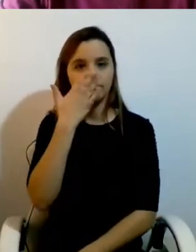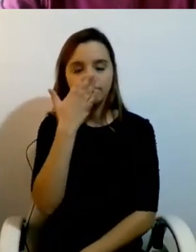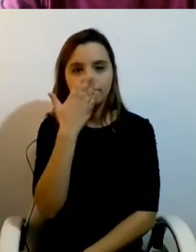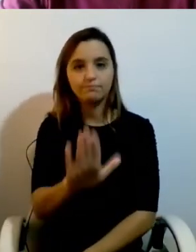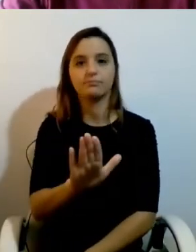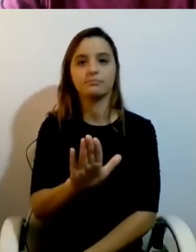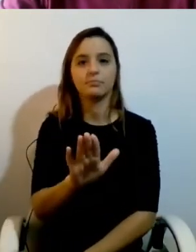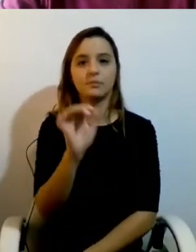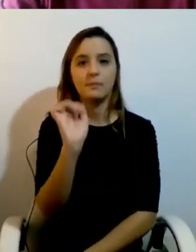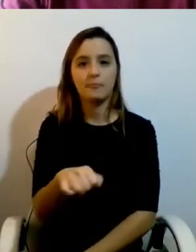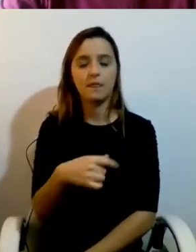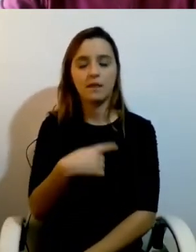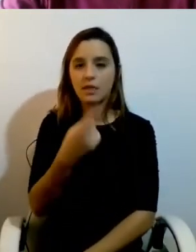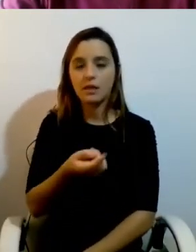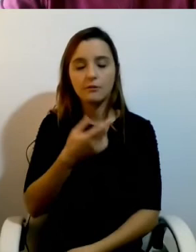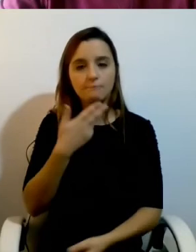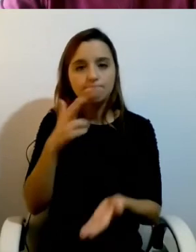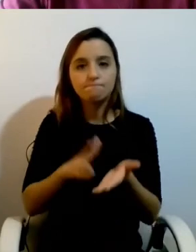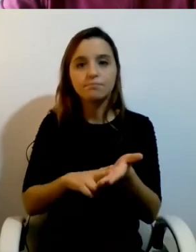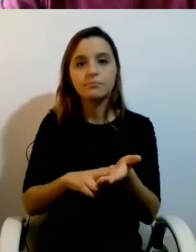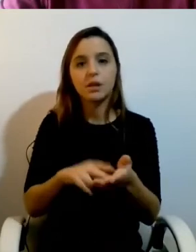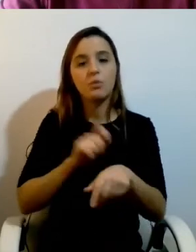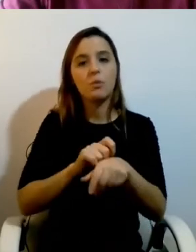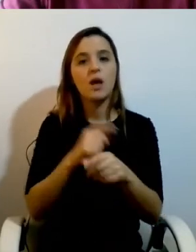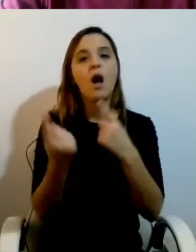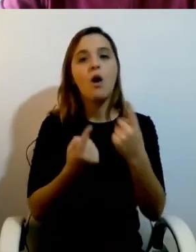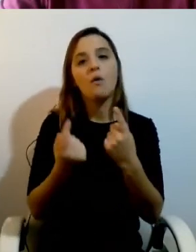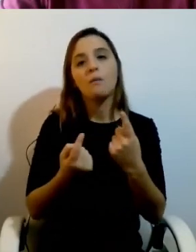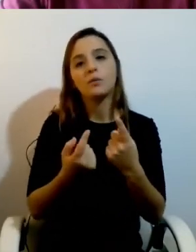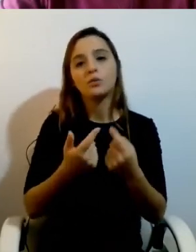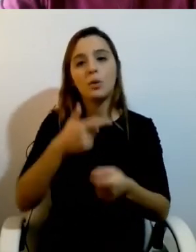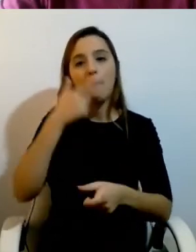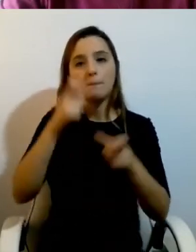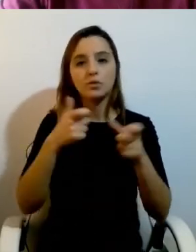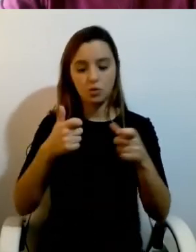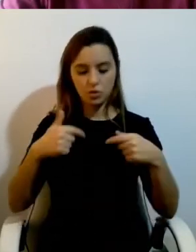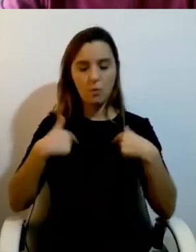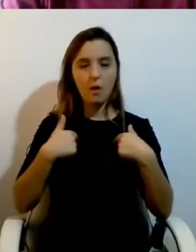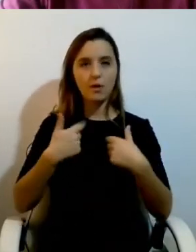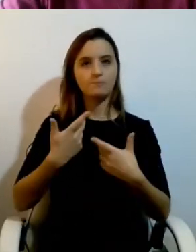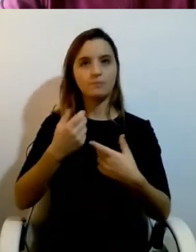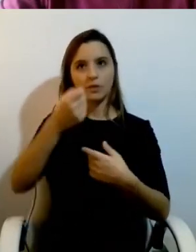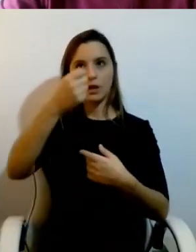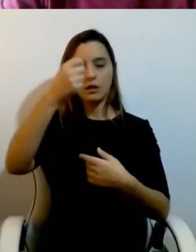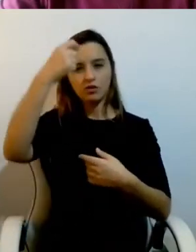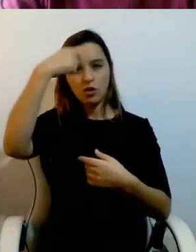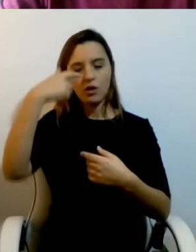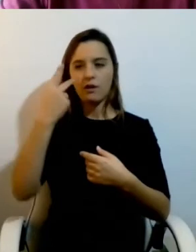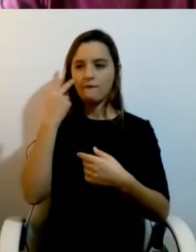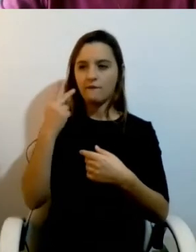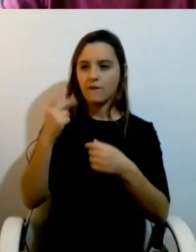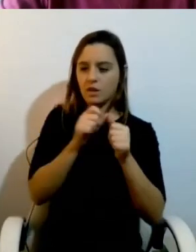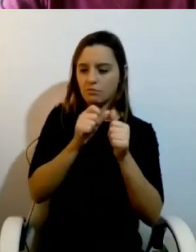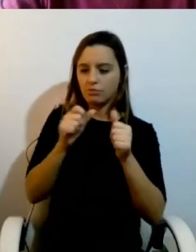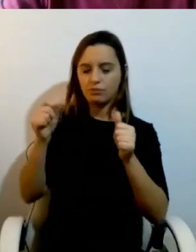frontalidade e com toda a franqueza, é, em alguns momentos, há algumas narrativas de fazer saltar as lágrimas nos olhos, porque é a concretização de um sonho de